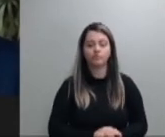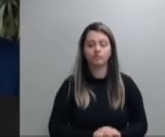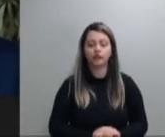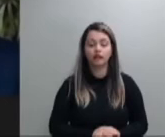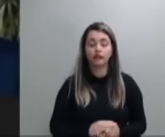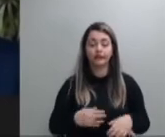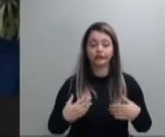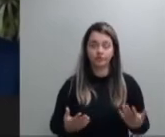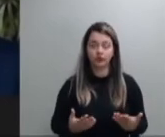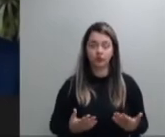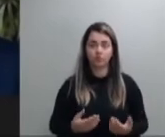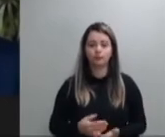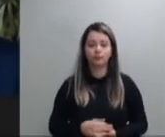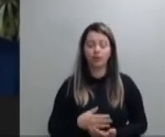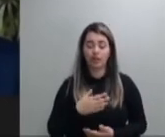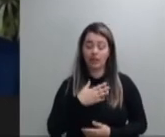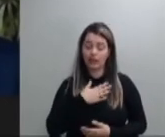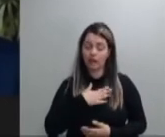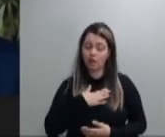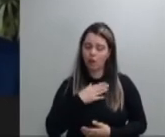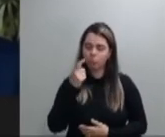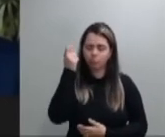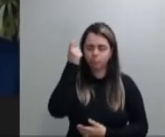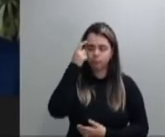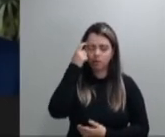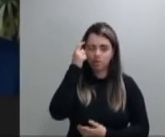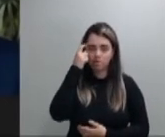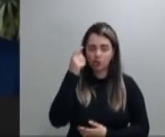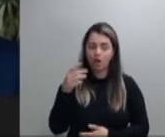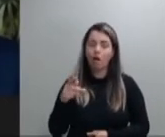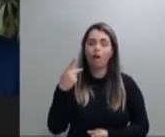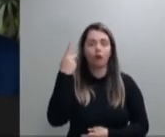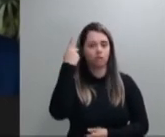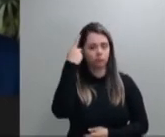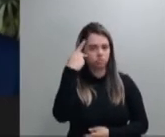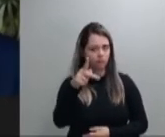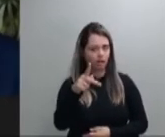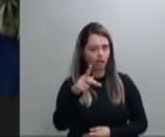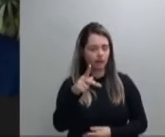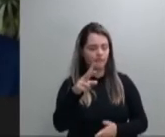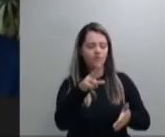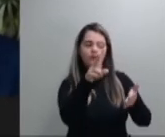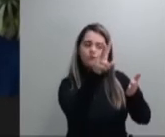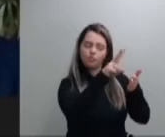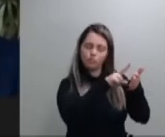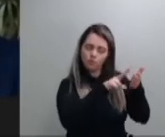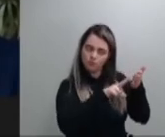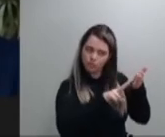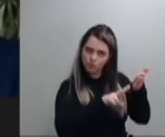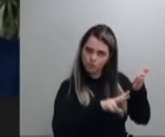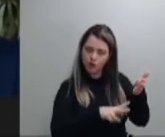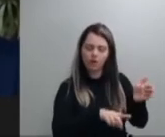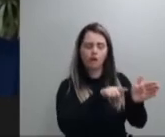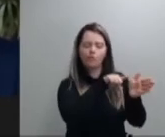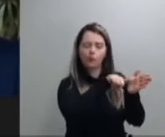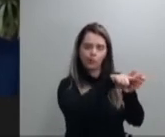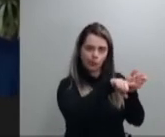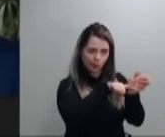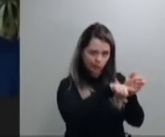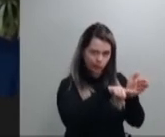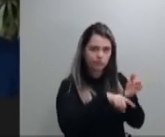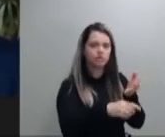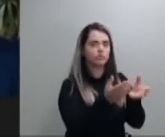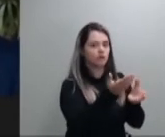que o senhor relator fizesse uma explanação do caso fizesse uma explanação de por que acredita que não obstante o regimento